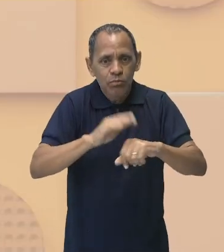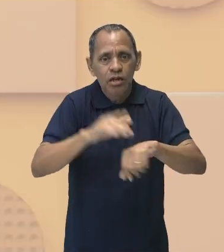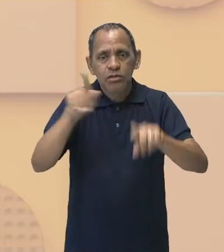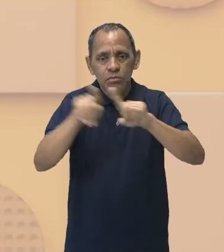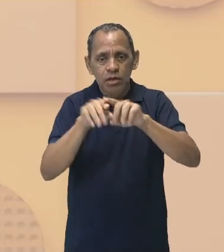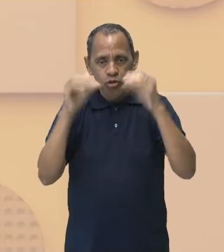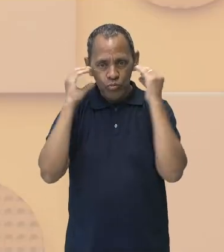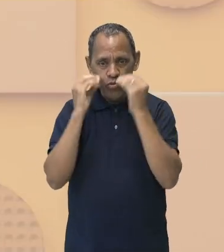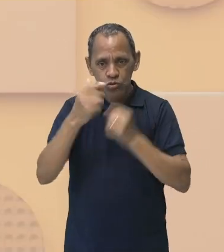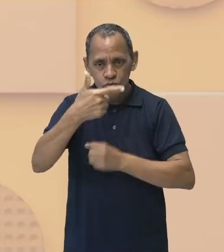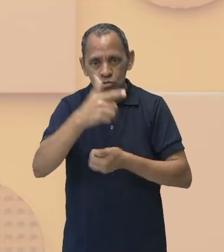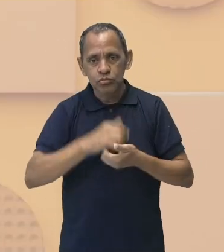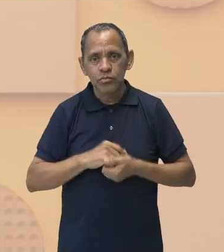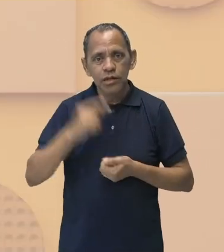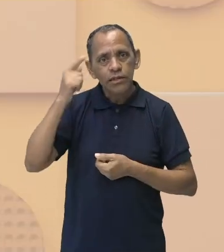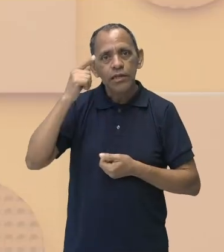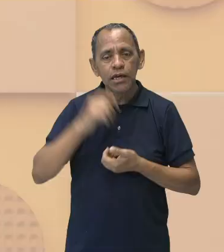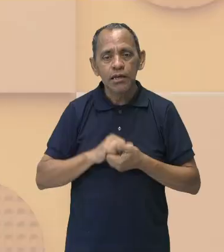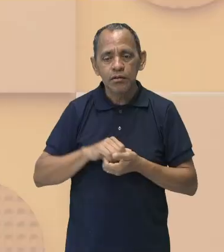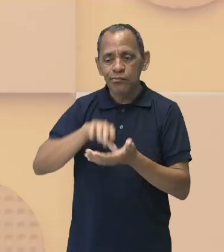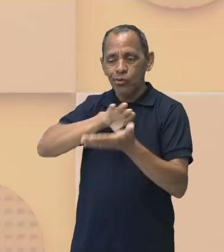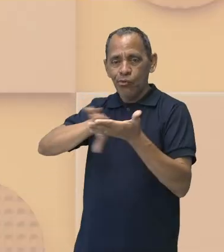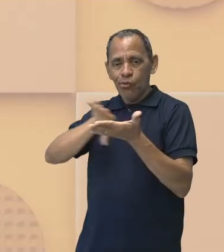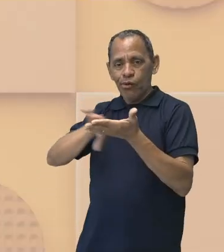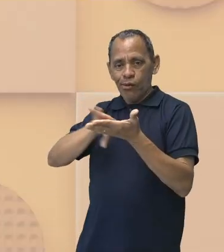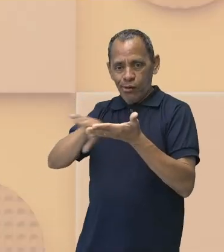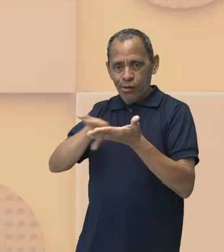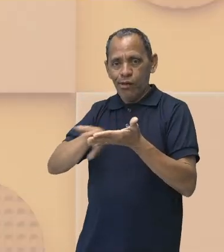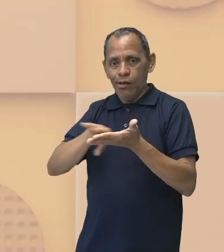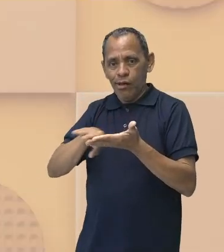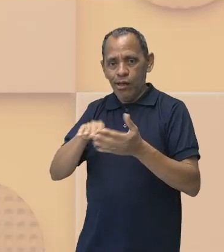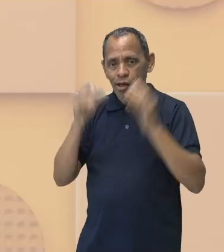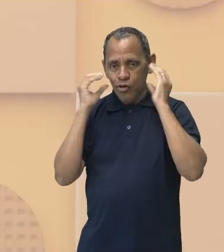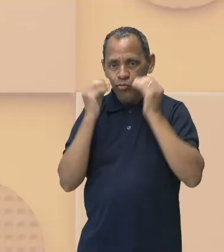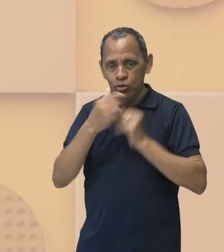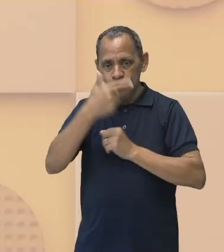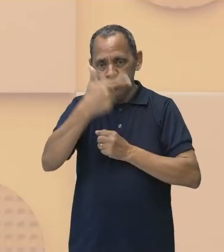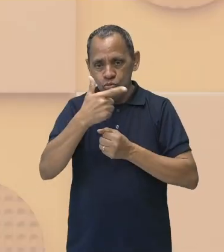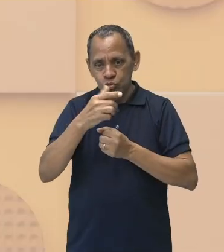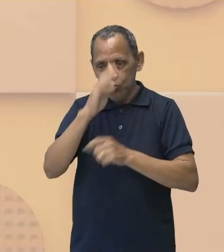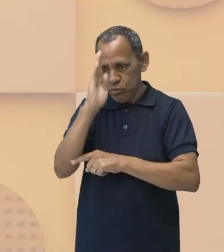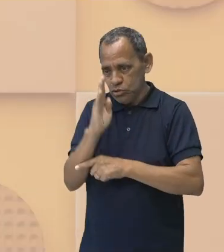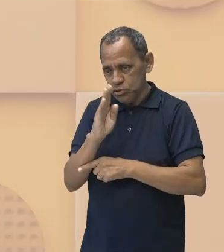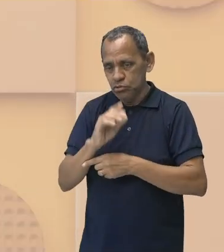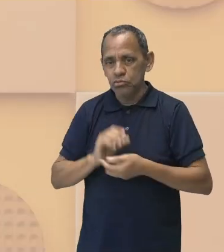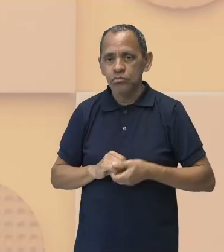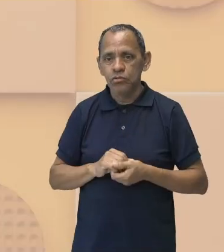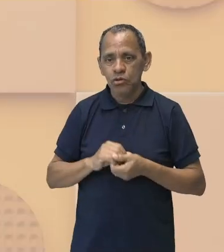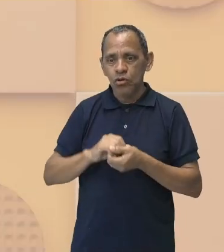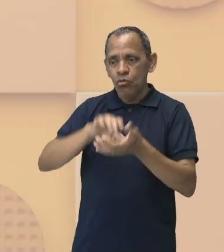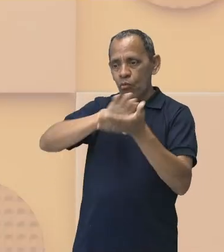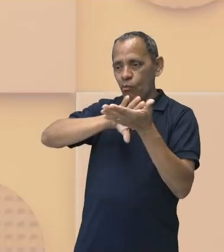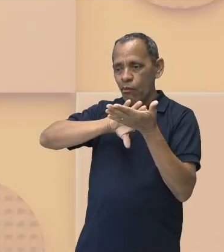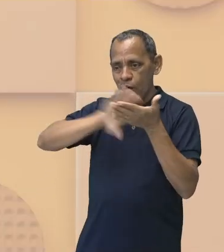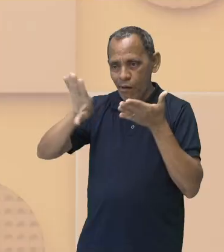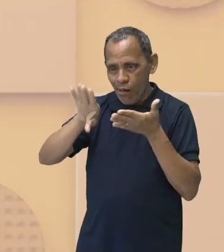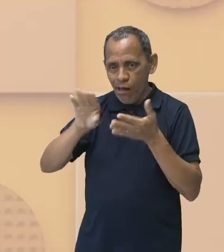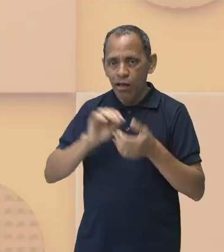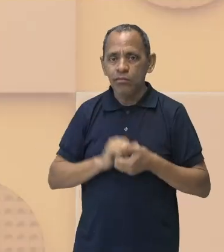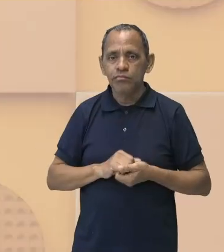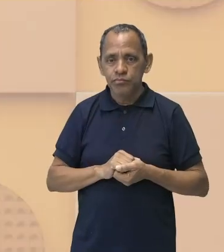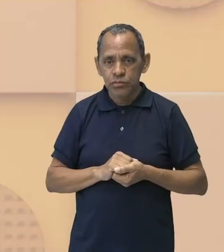era a ideia? Vamos retirar Dom Pedro II do Brasil, vamos expulsá-lo do Brasil, para que não haja uma